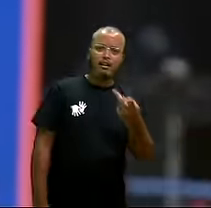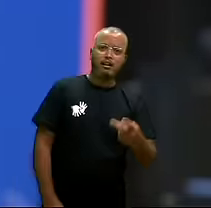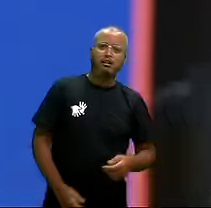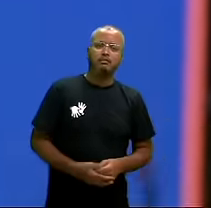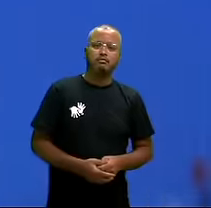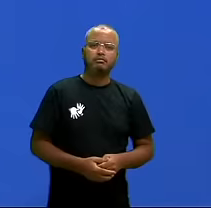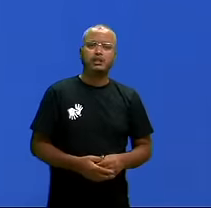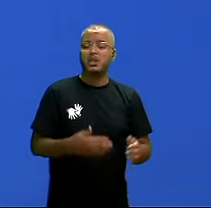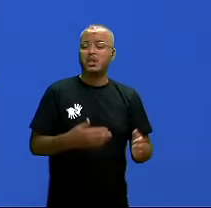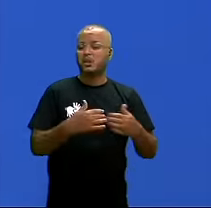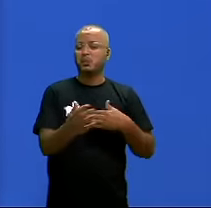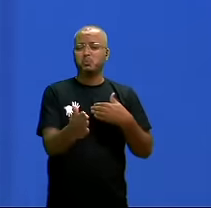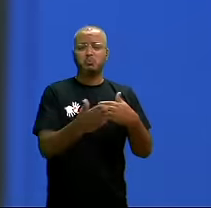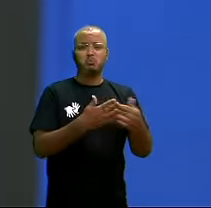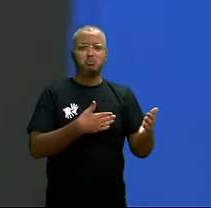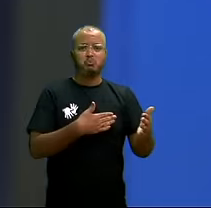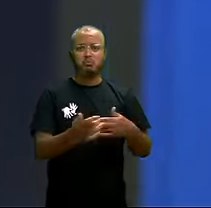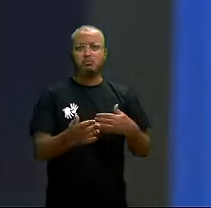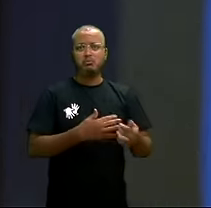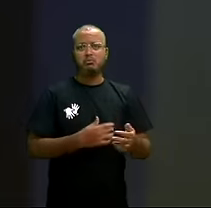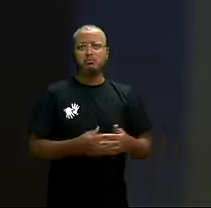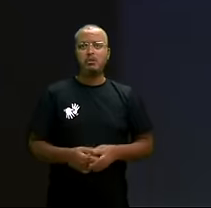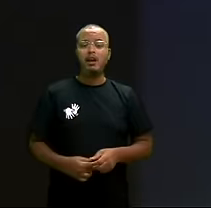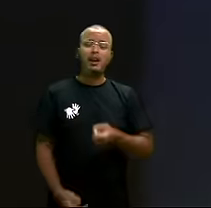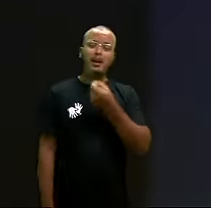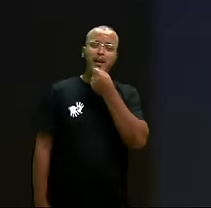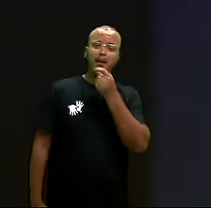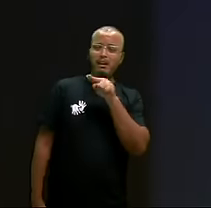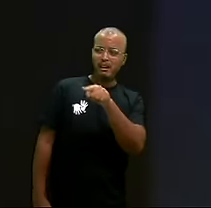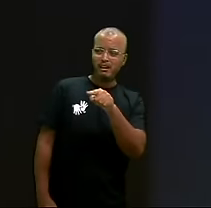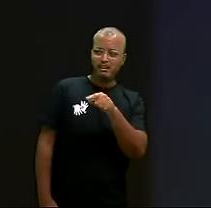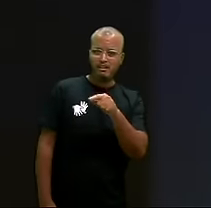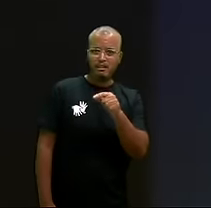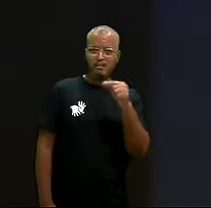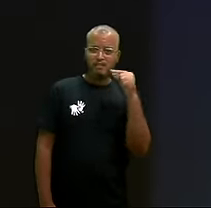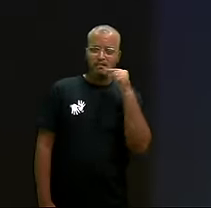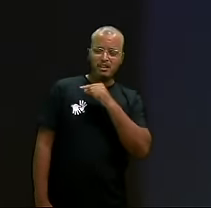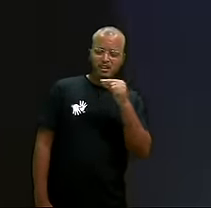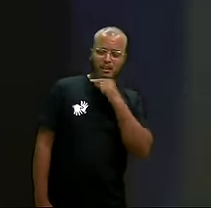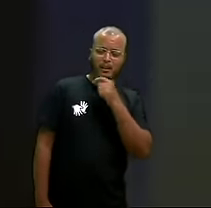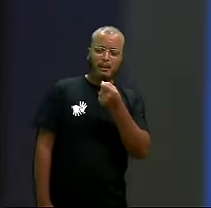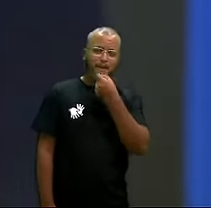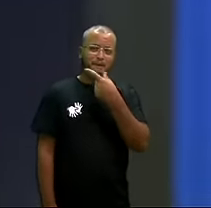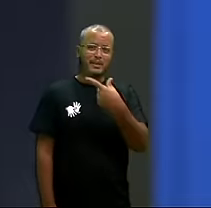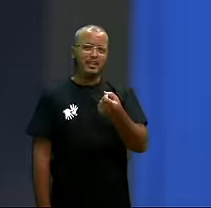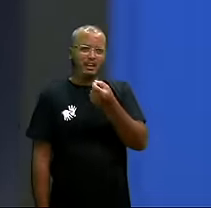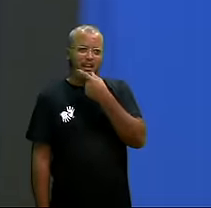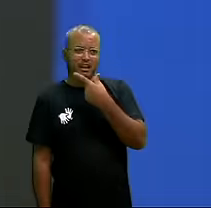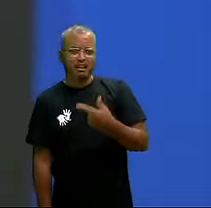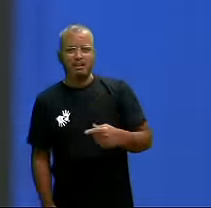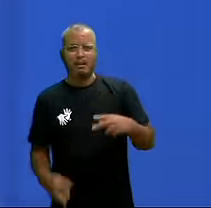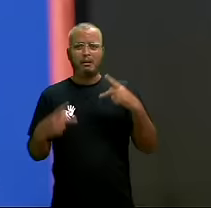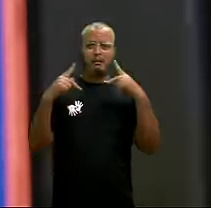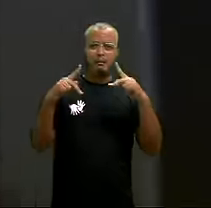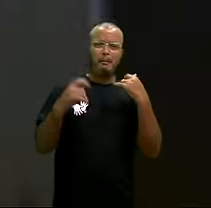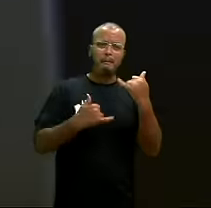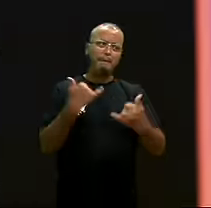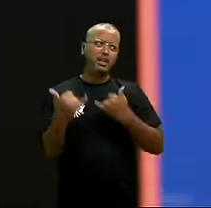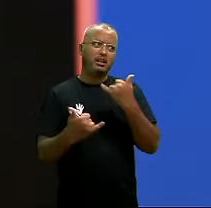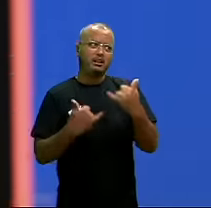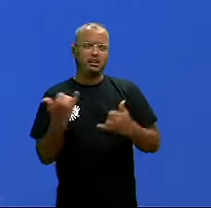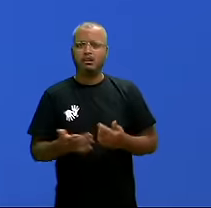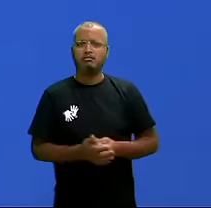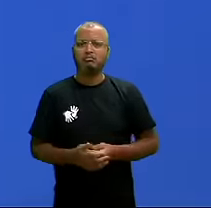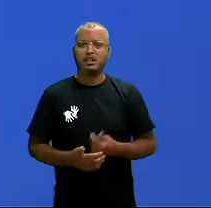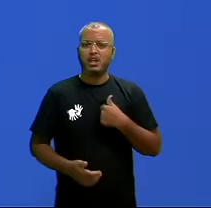Eu já casei. Brinca demais, faz piada demais. Eu lembro quando eu cheguei em Niterói, uma pessoa empresária me procurou e falou assim: só